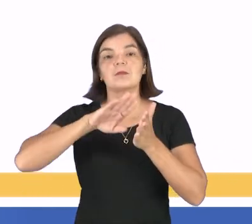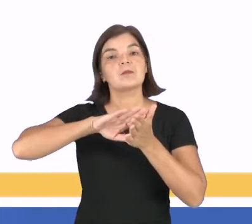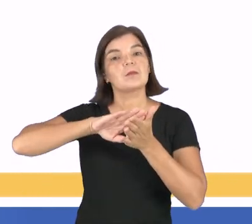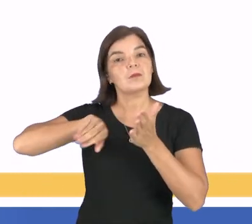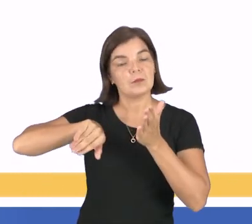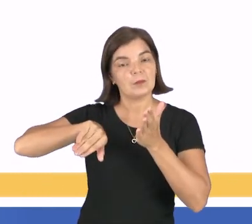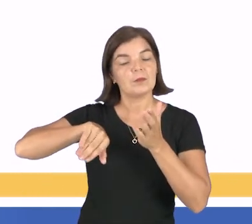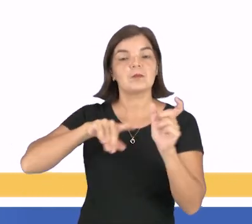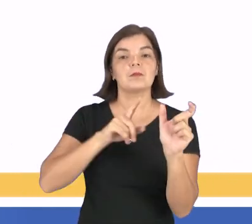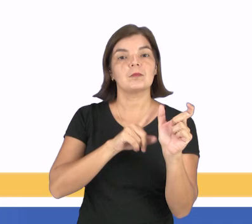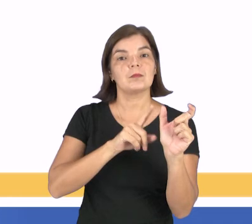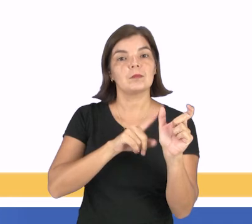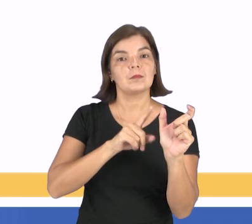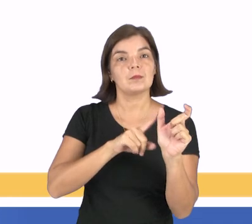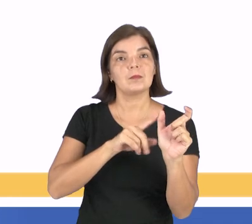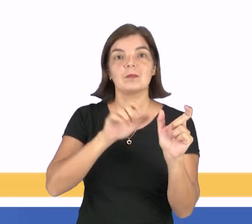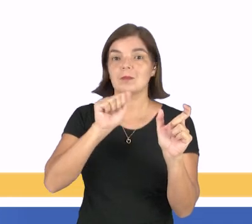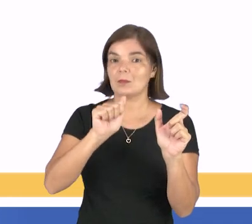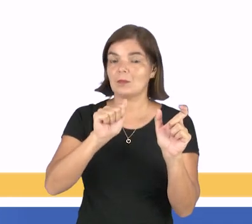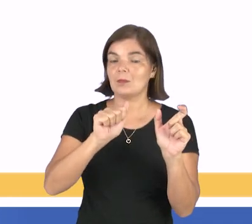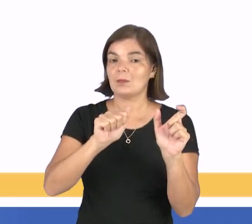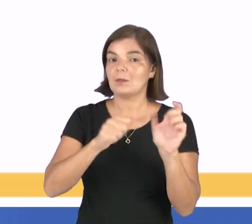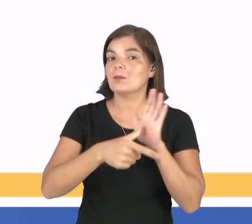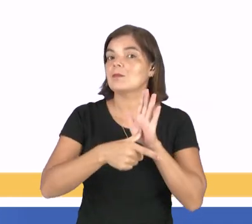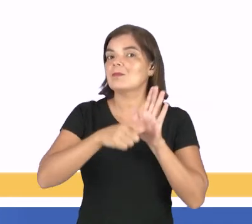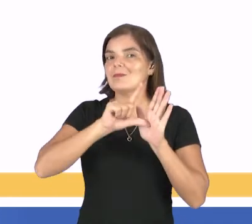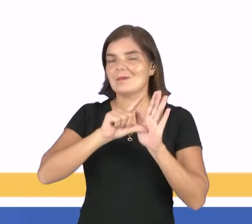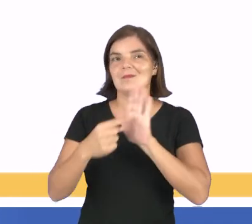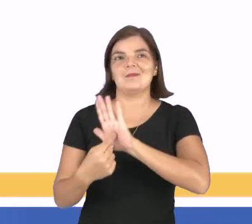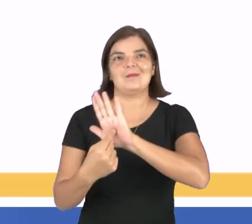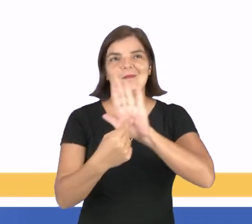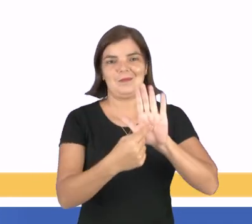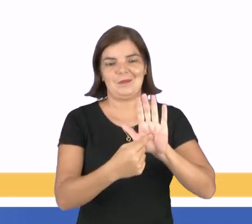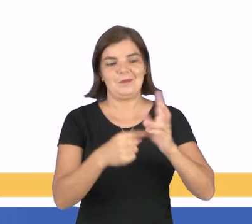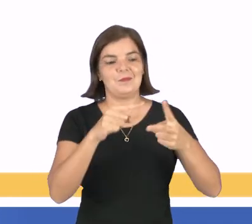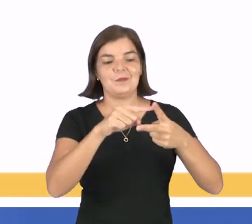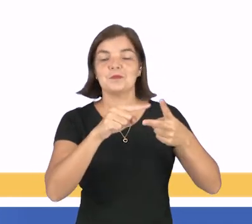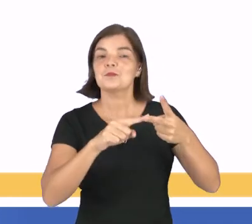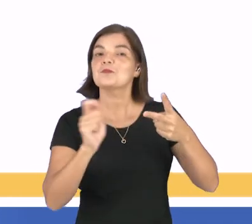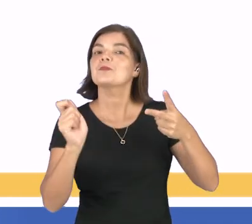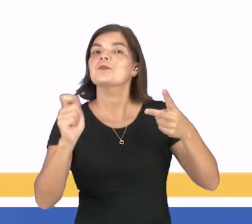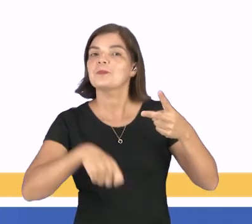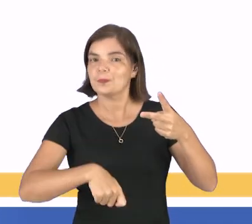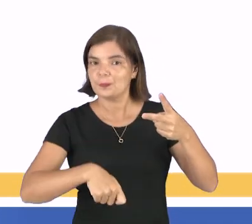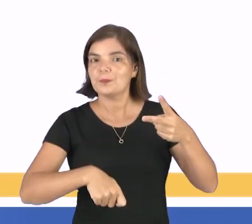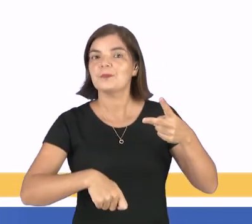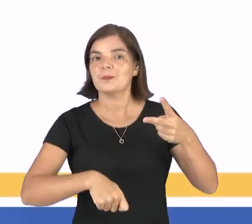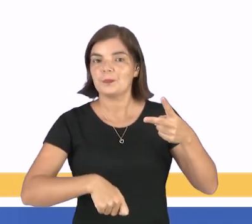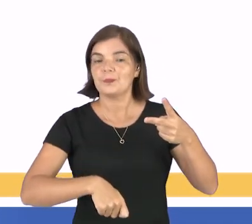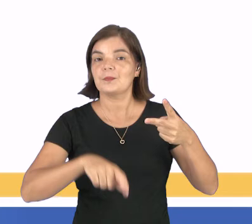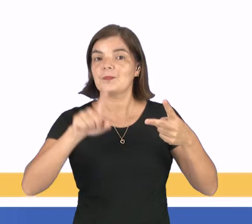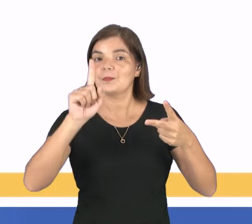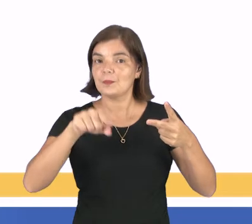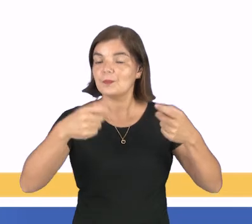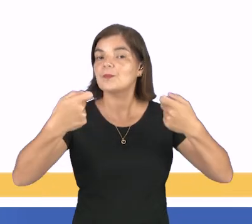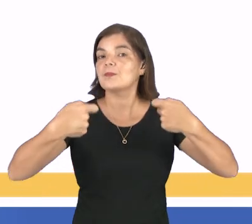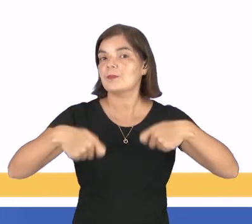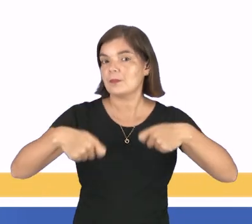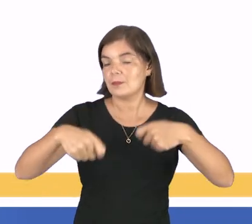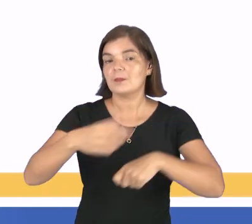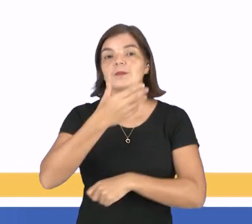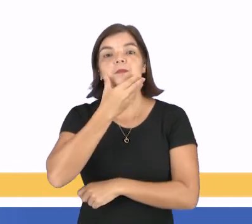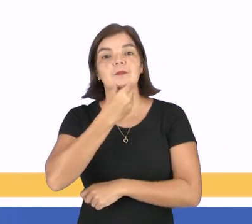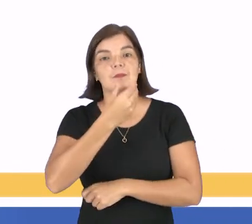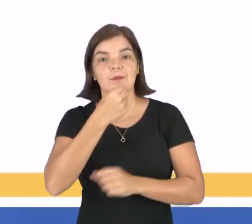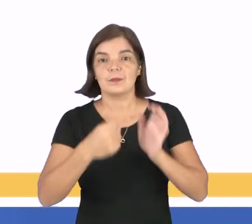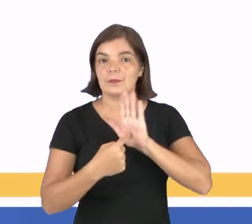retirar a palavra a antes de apresentação. Então, eu tenho duas possibilidades. É necessário